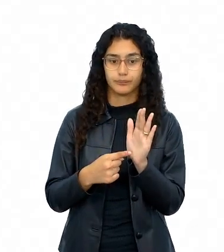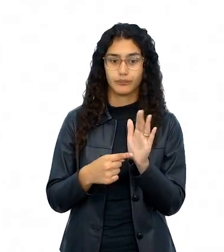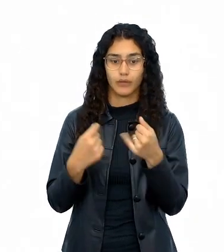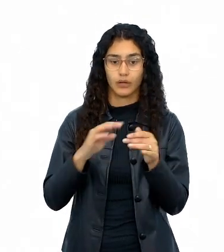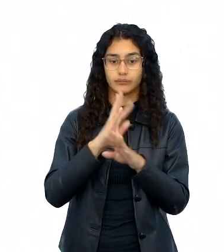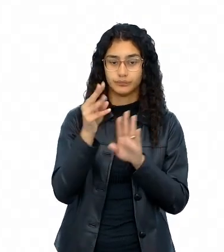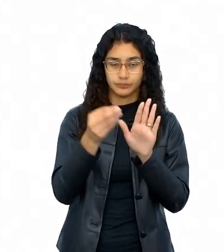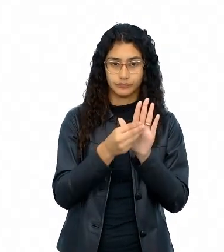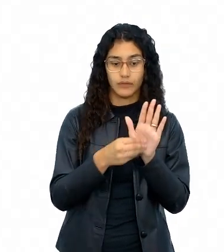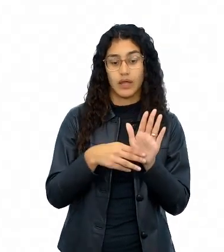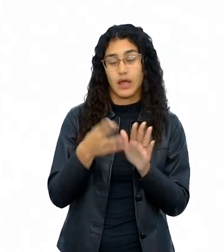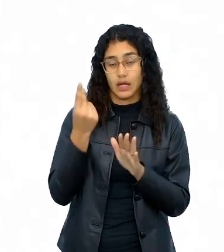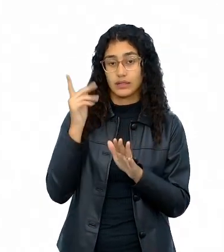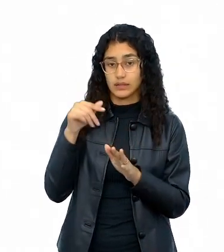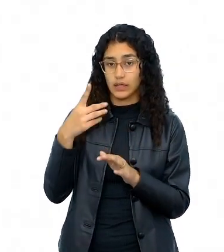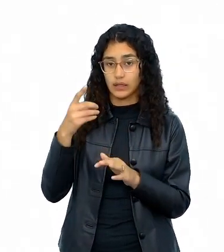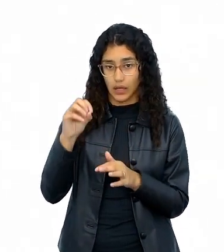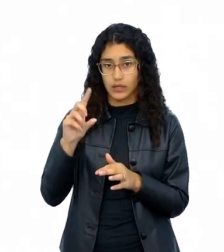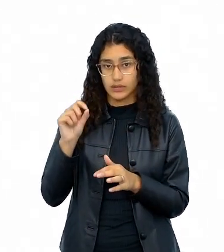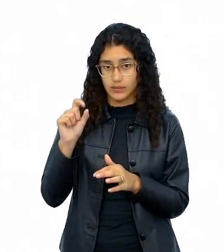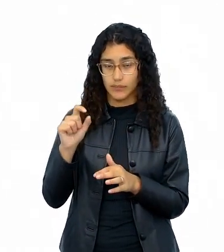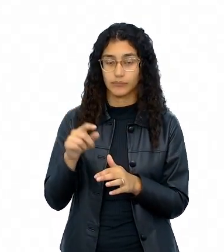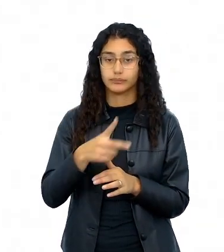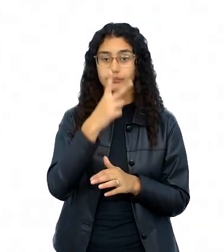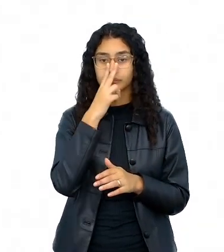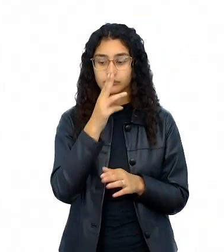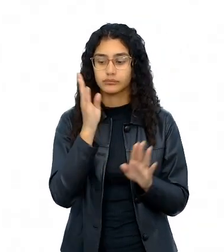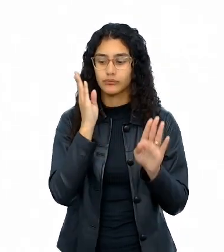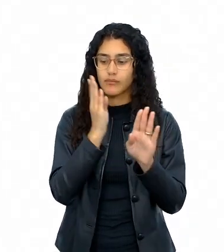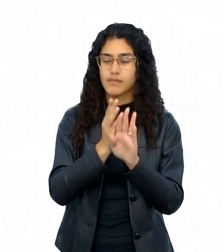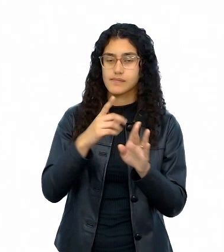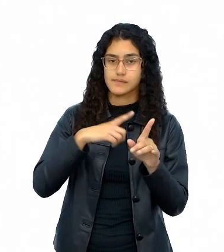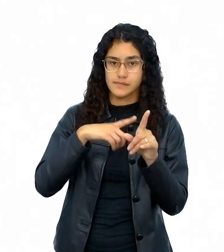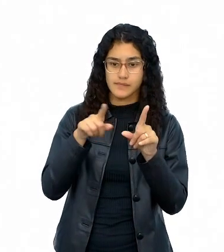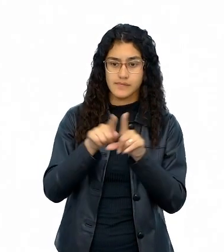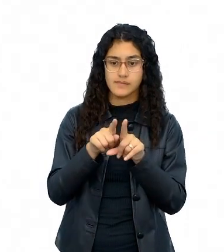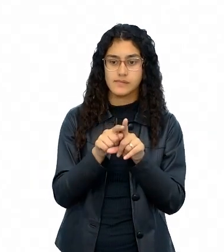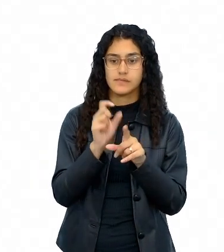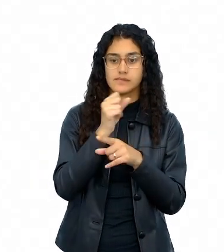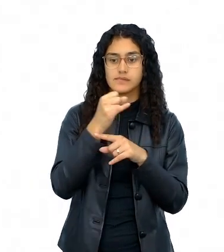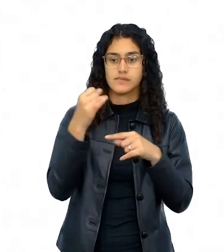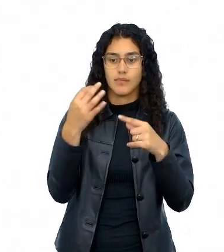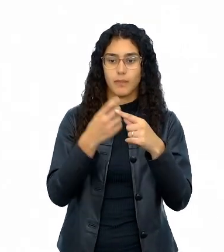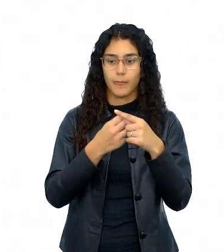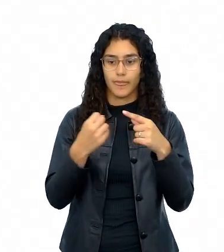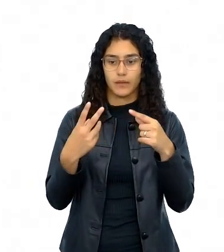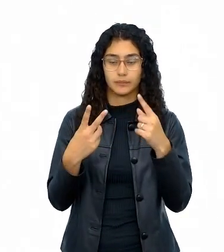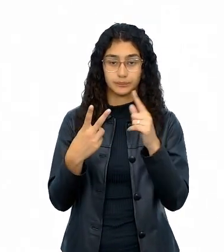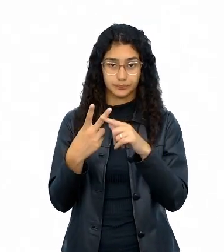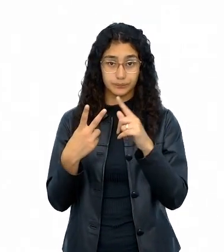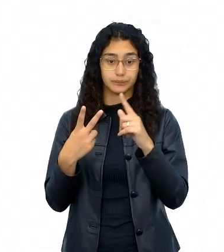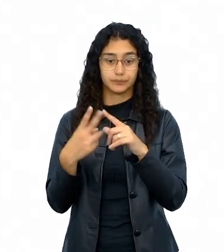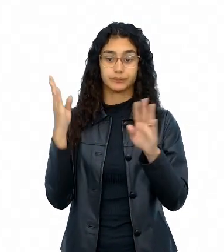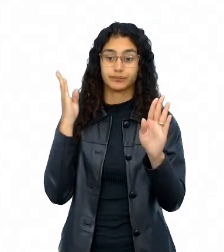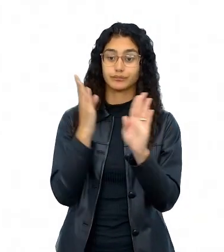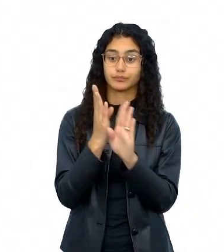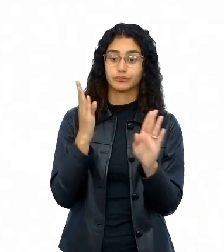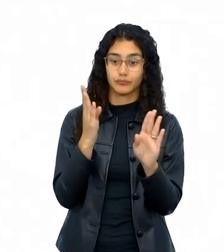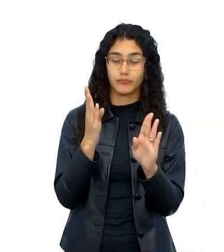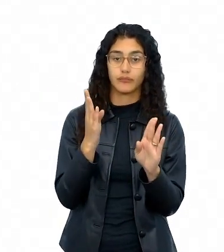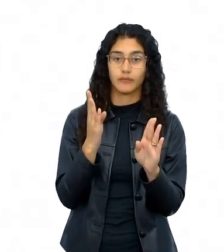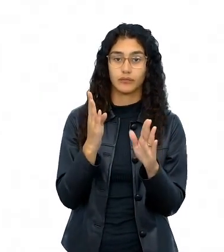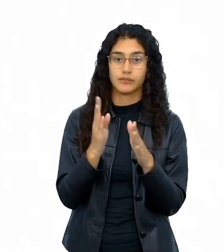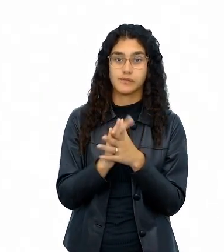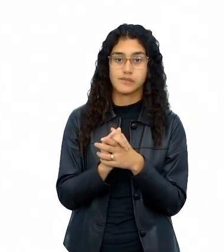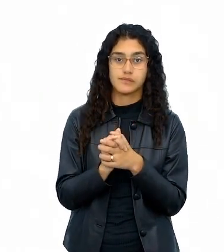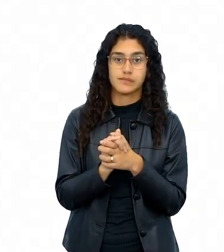caso aí, era 10. E acha a equação do segundo grau. Achei a equação do segundo